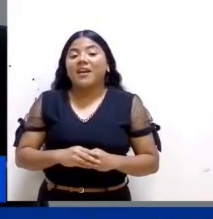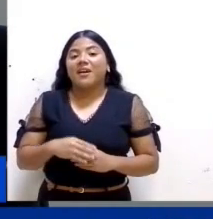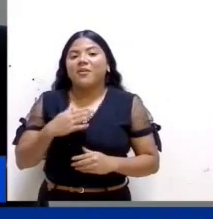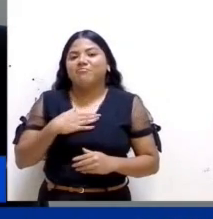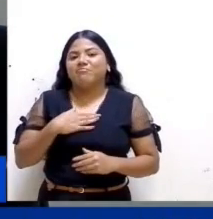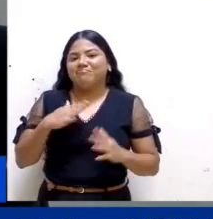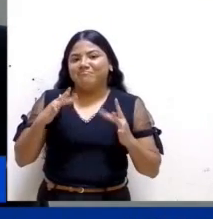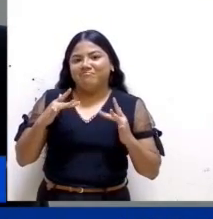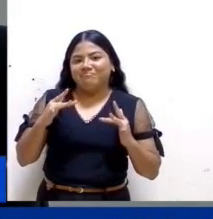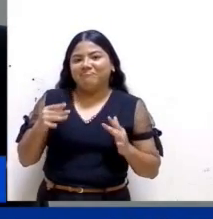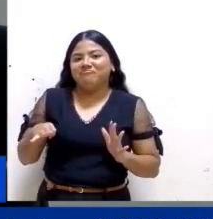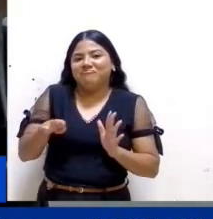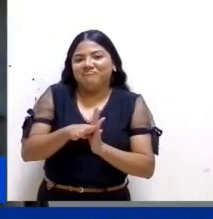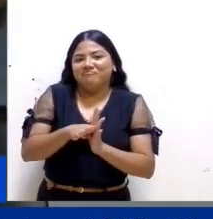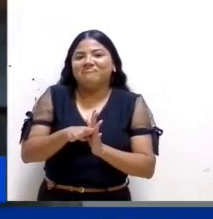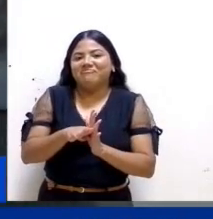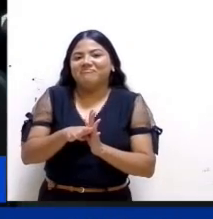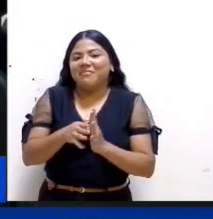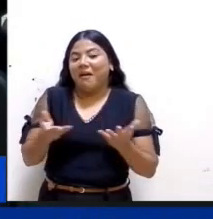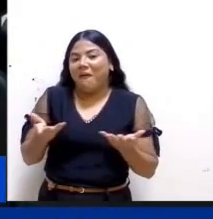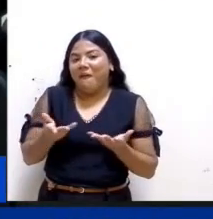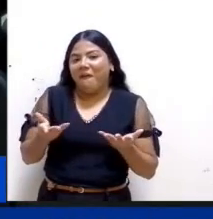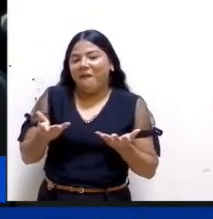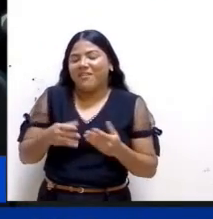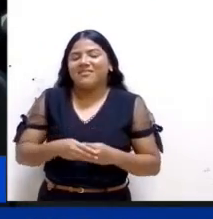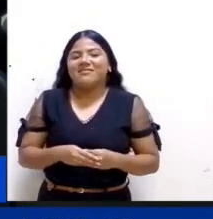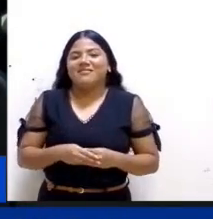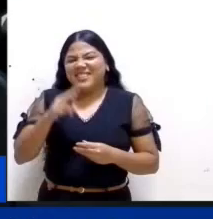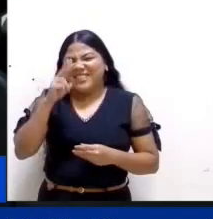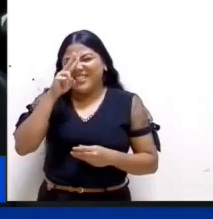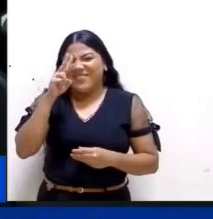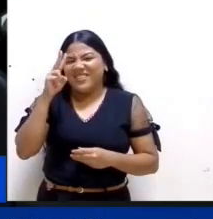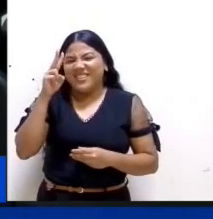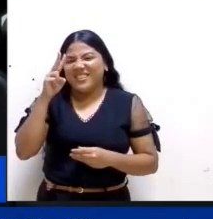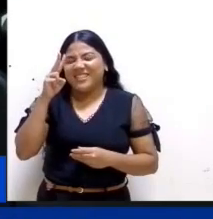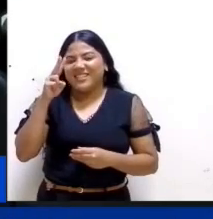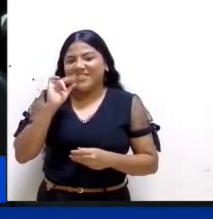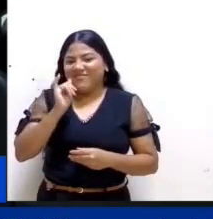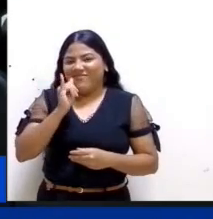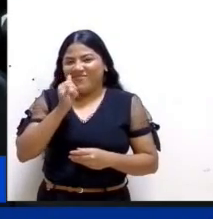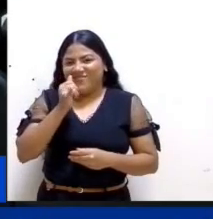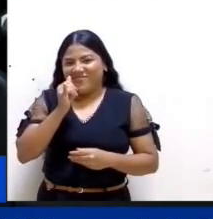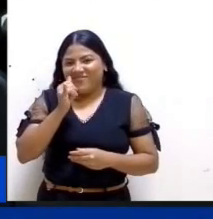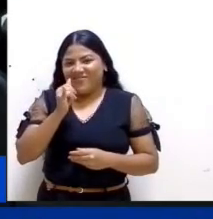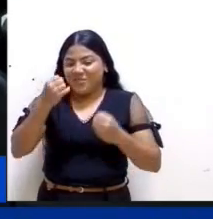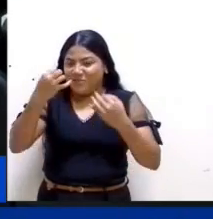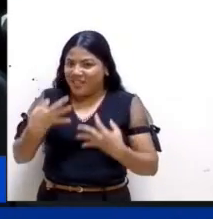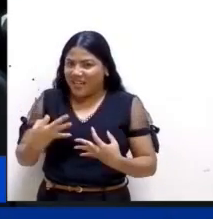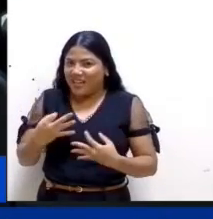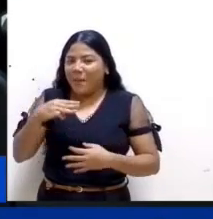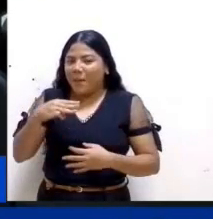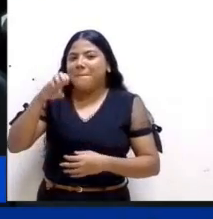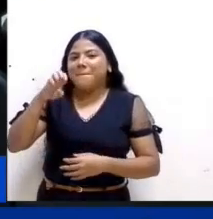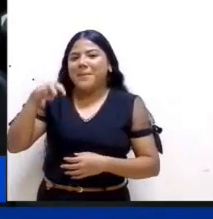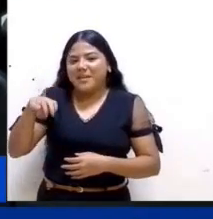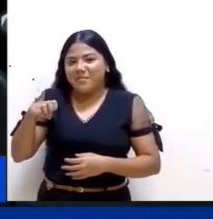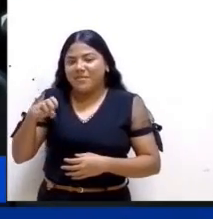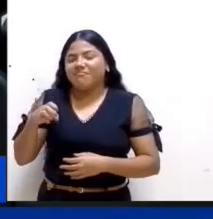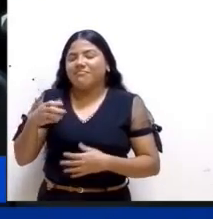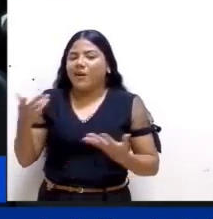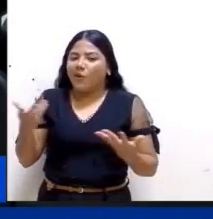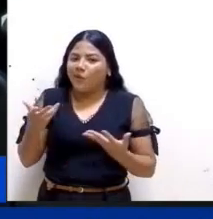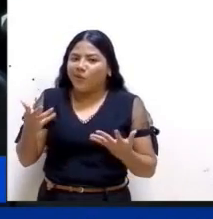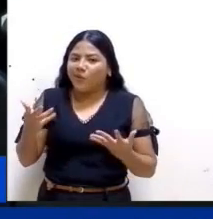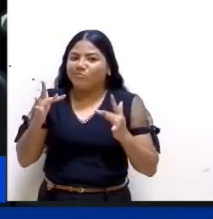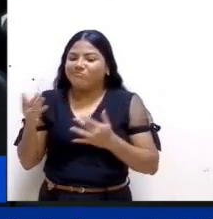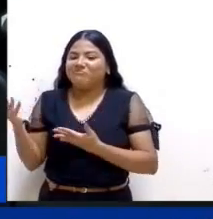namora, que você estava cantando. Foco na palestrante Gabriela Valente. Comigo, né? Namora comigo. Então, gente, como eu estava